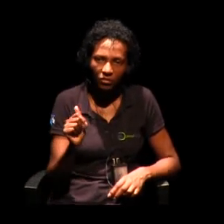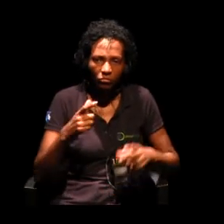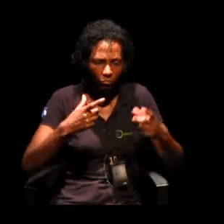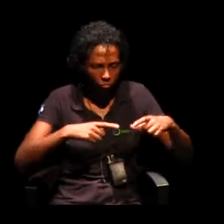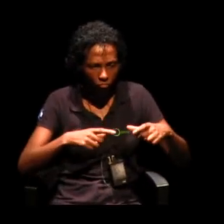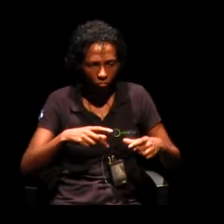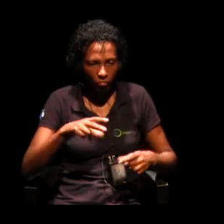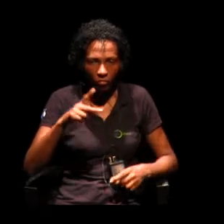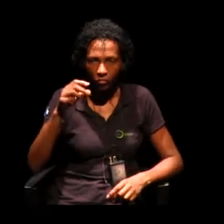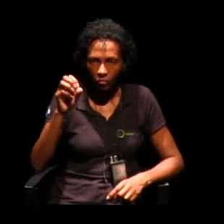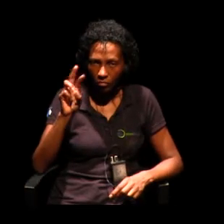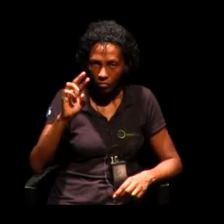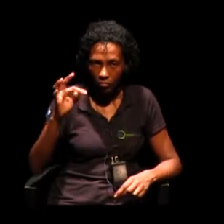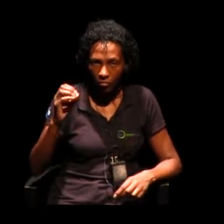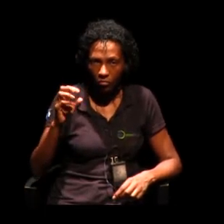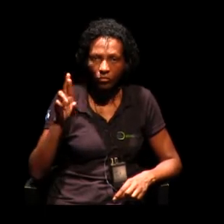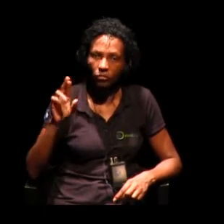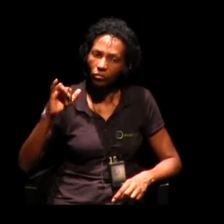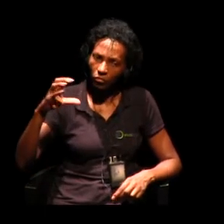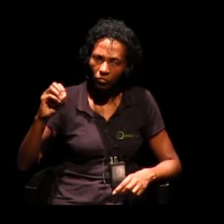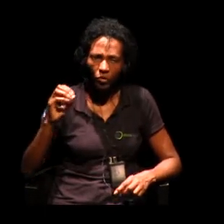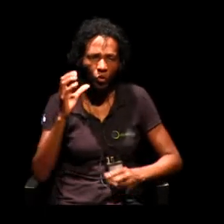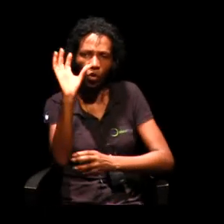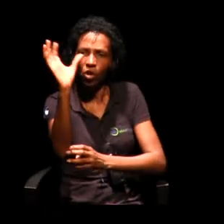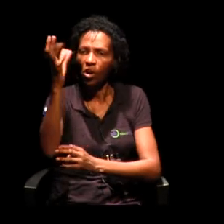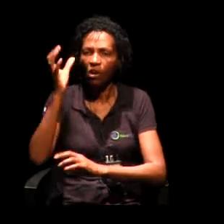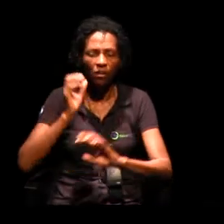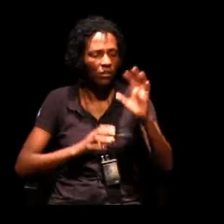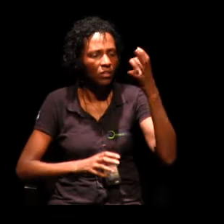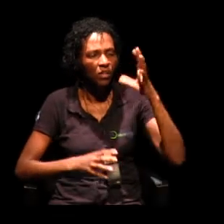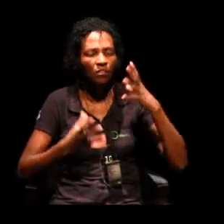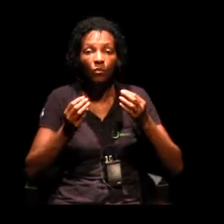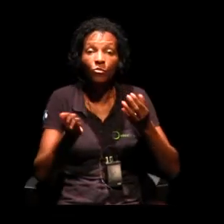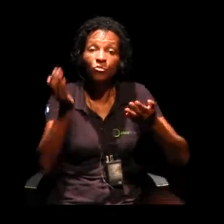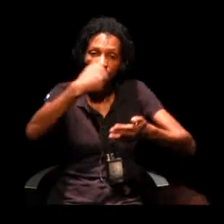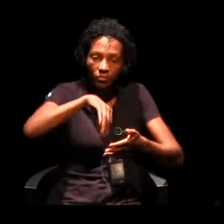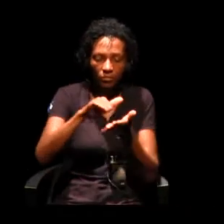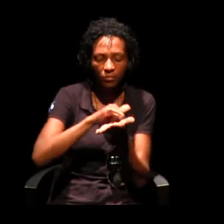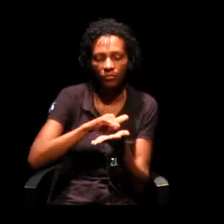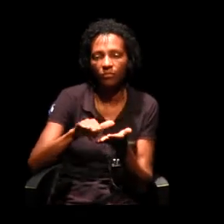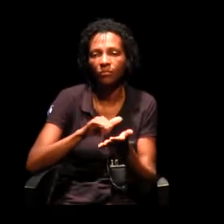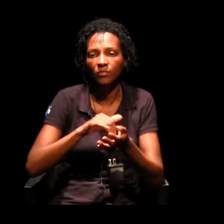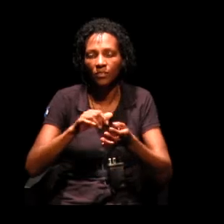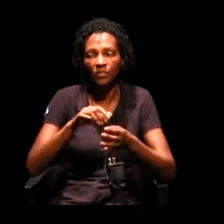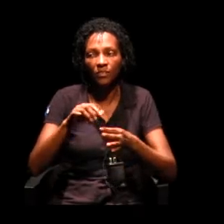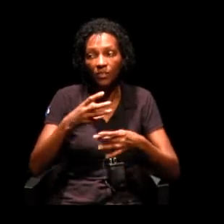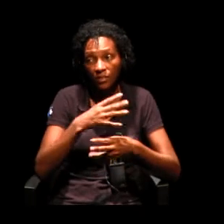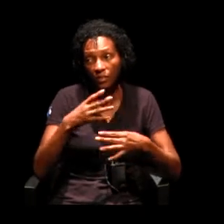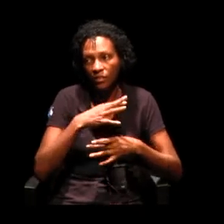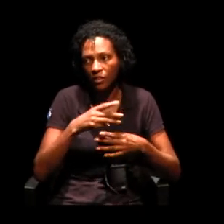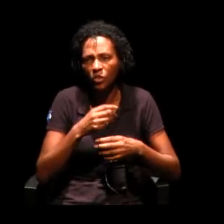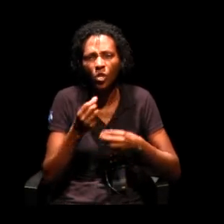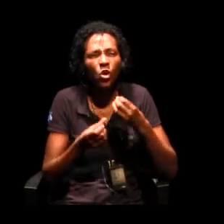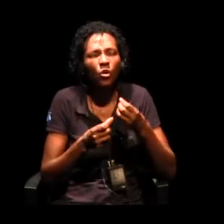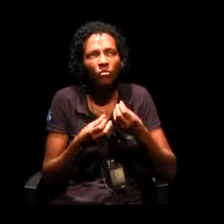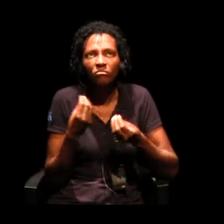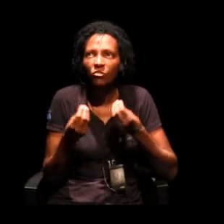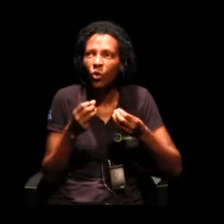lugar muito rico. É uma parte de floresta na cidade. Então, como transformar esse espaço em espaço